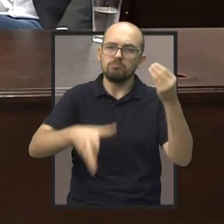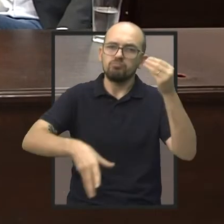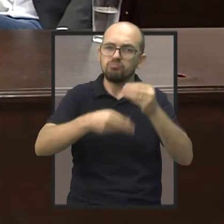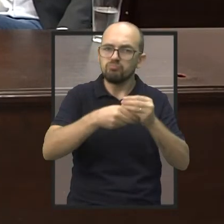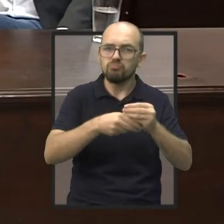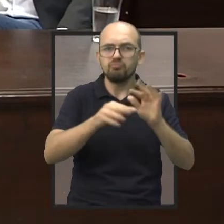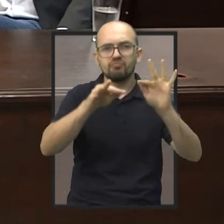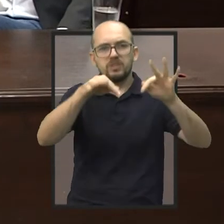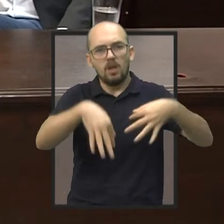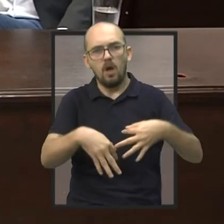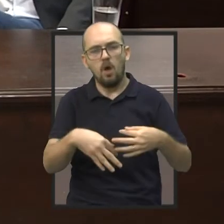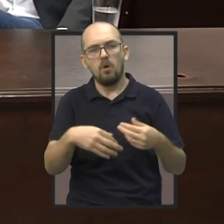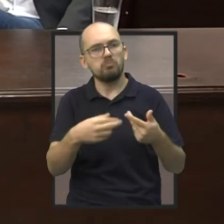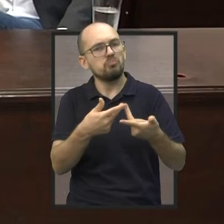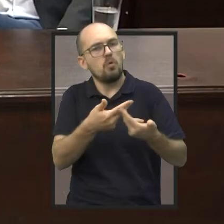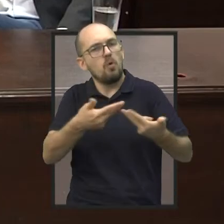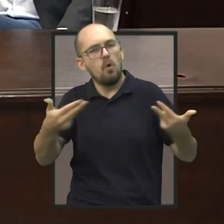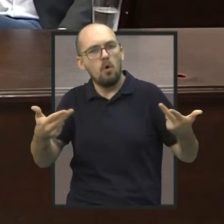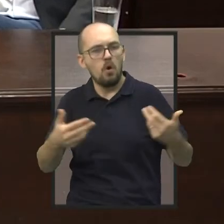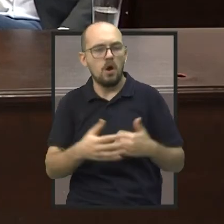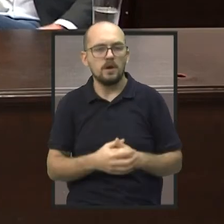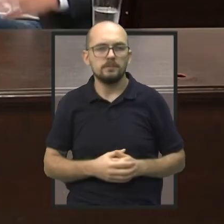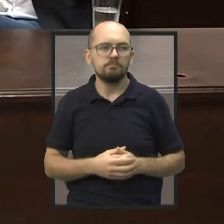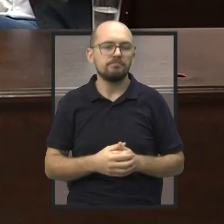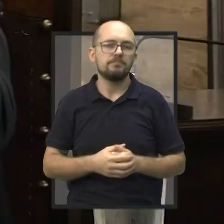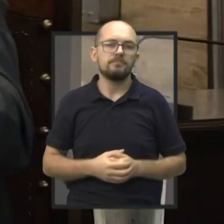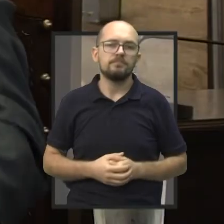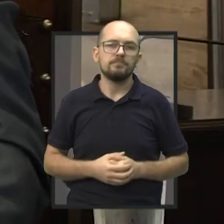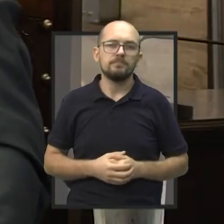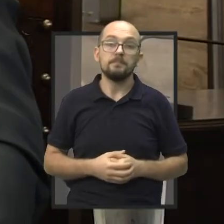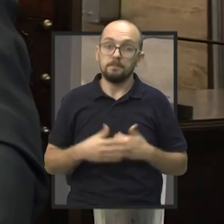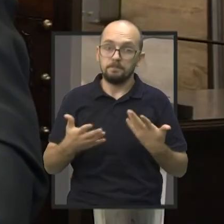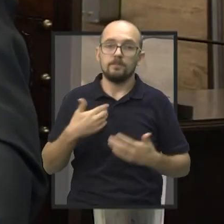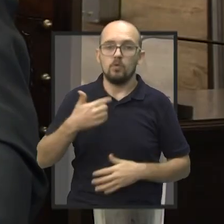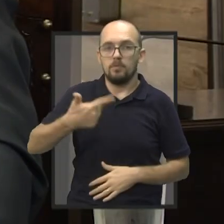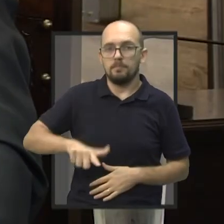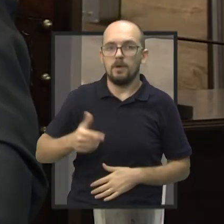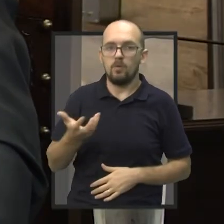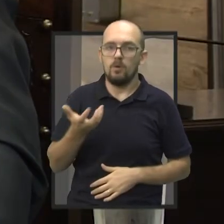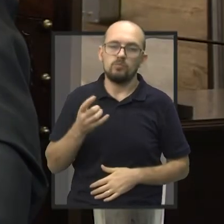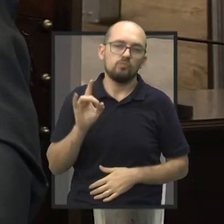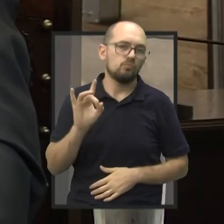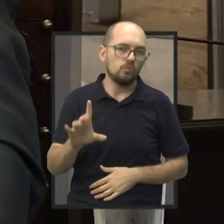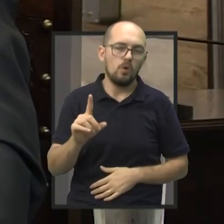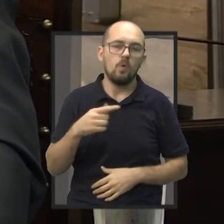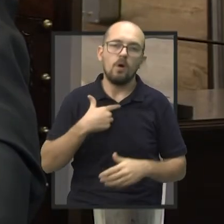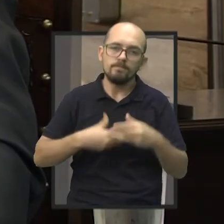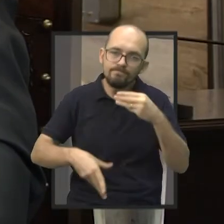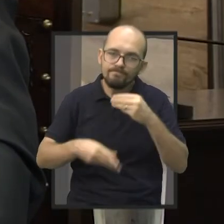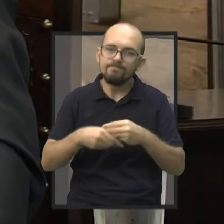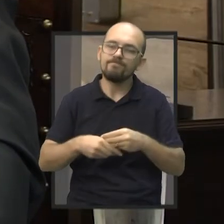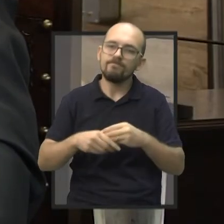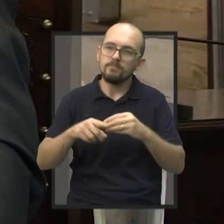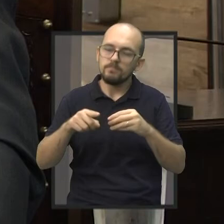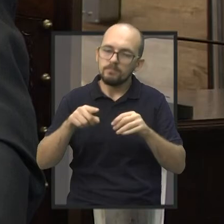para suas considerações finais, o seu tchau para a população. Eu queria só, mais uma vez, reforçar